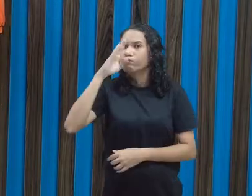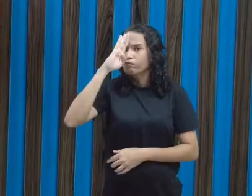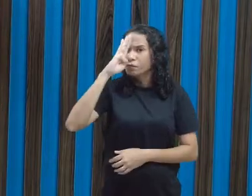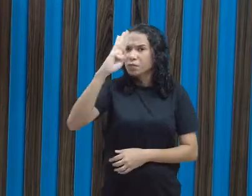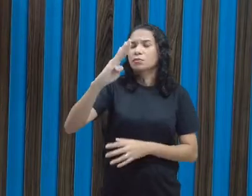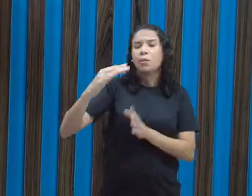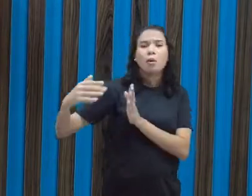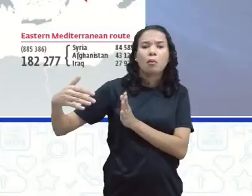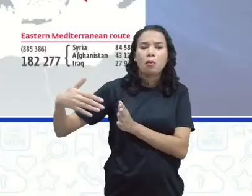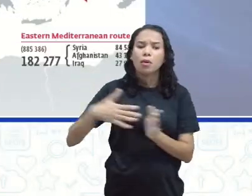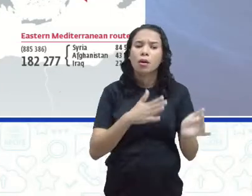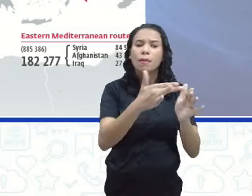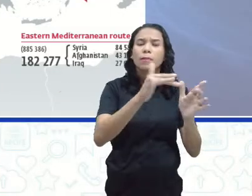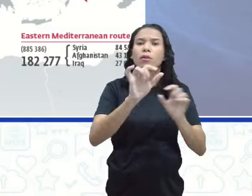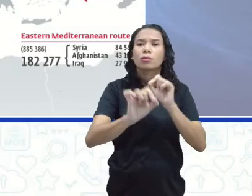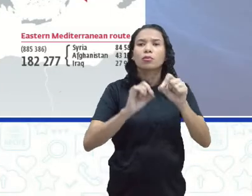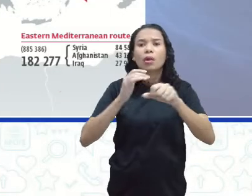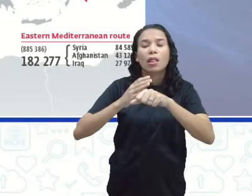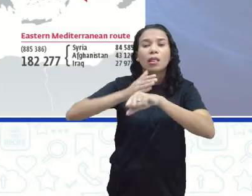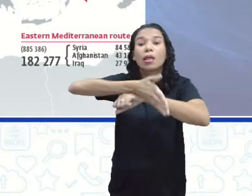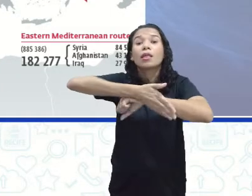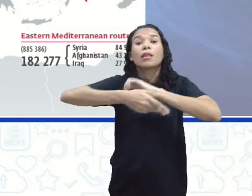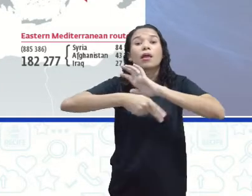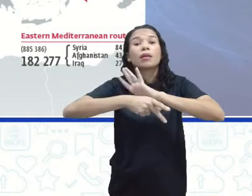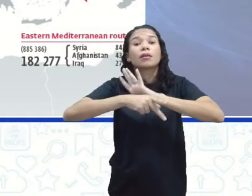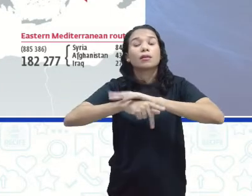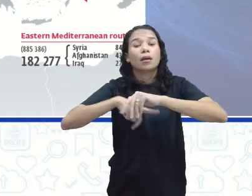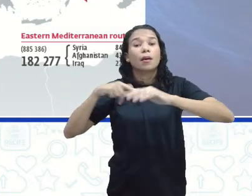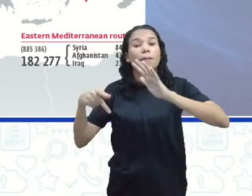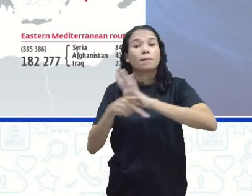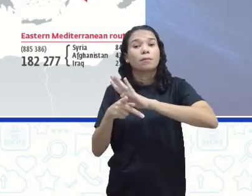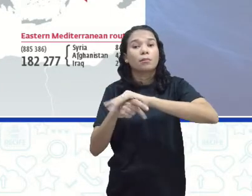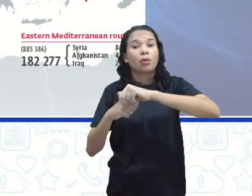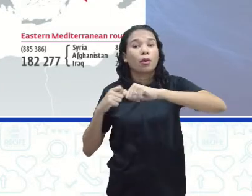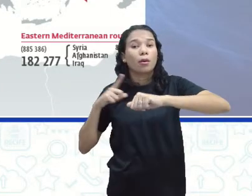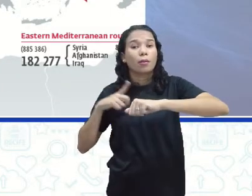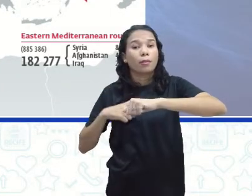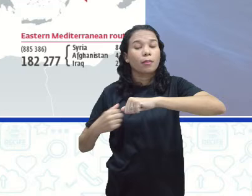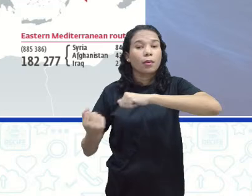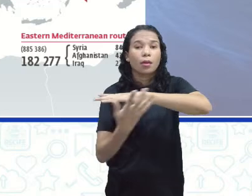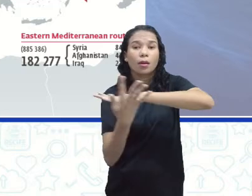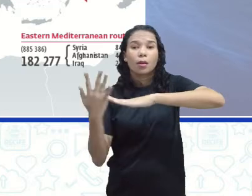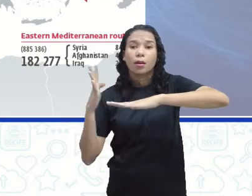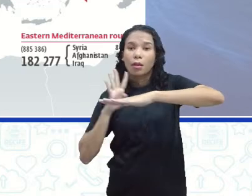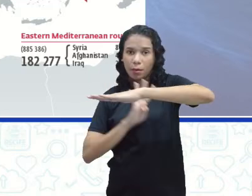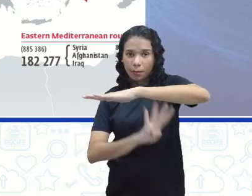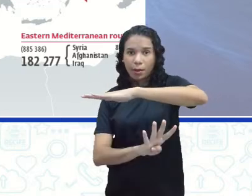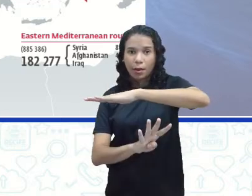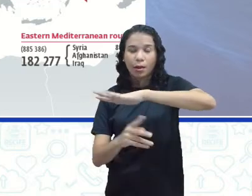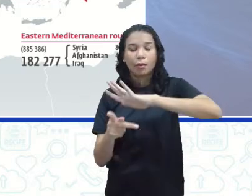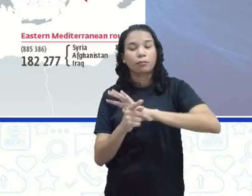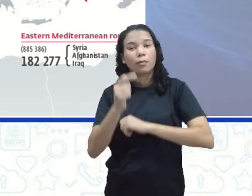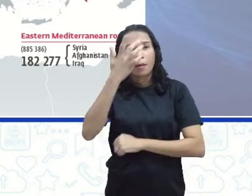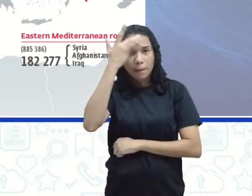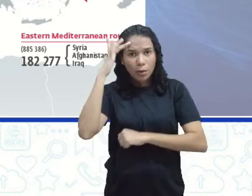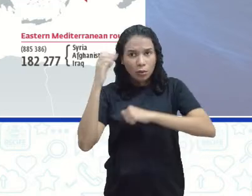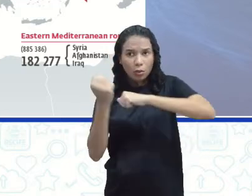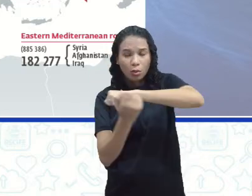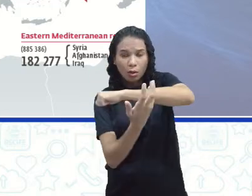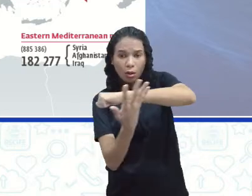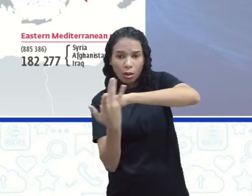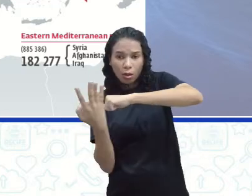principais rotas de entrada de imigração, né, que é pela Turquia. Migrantes que vêm,